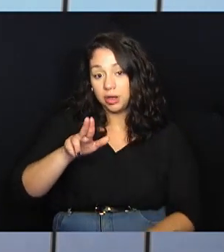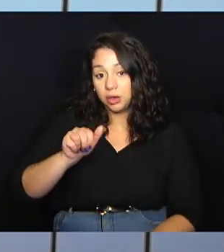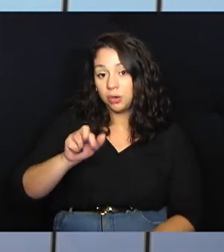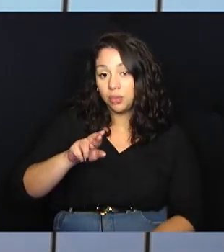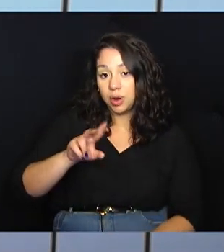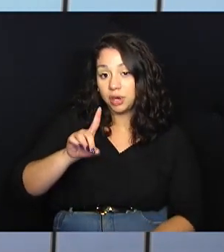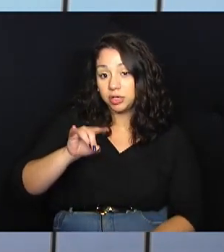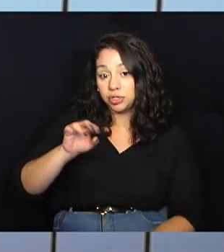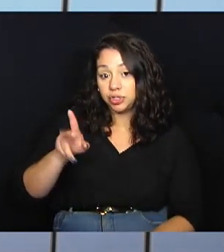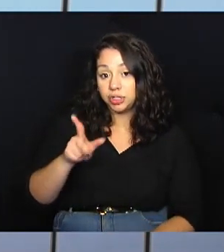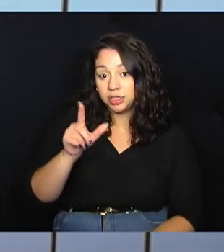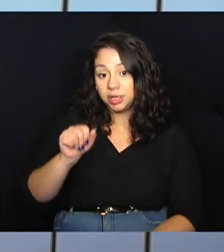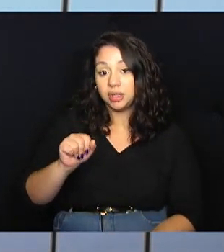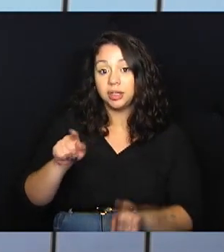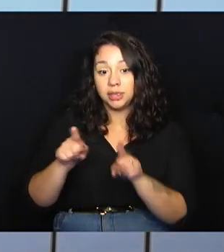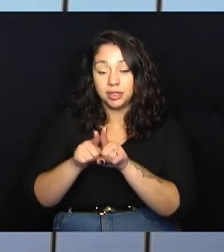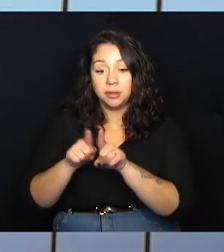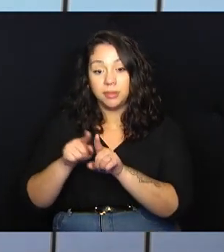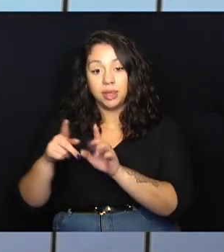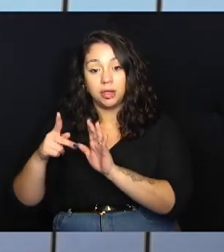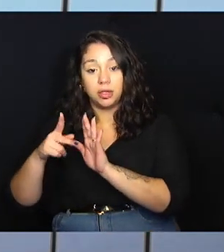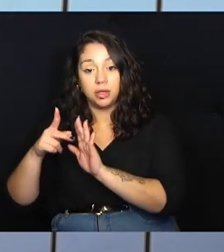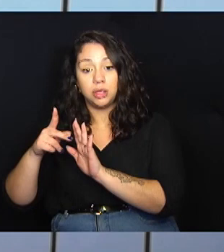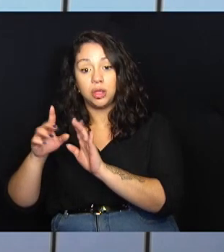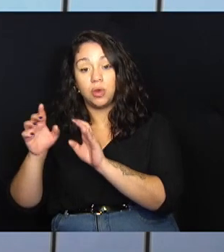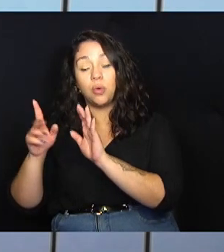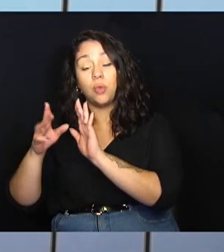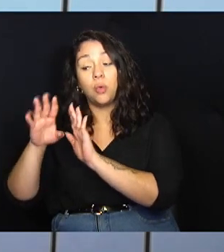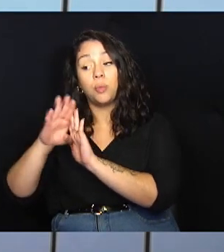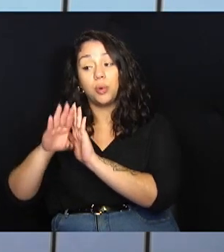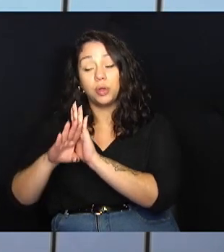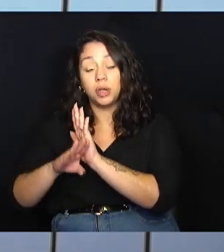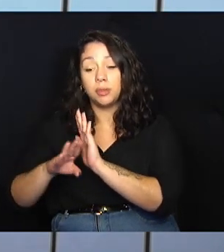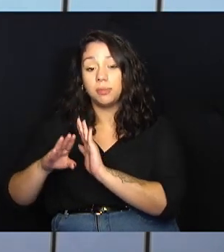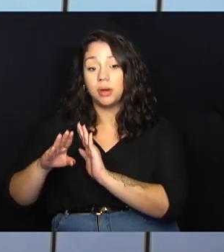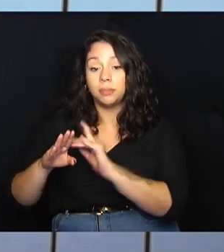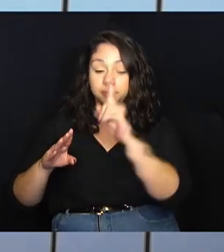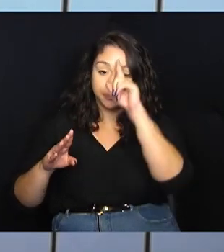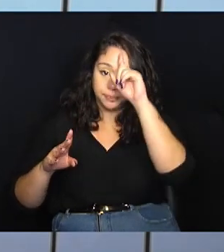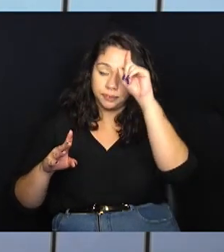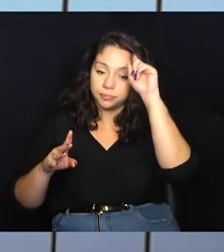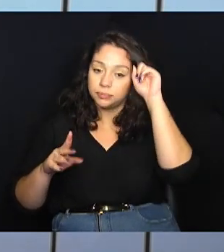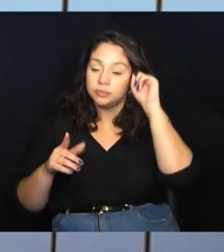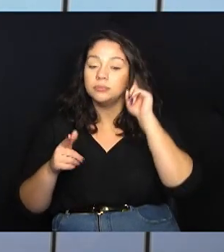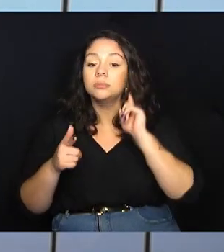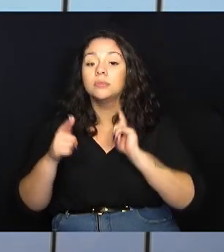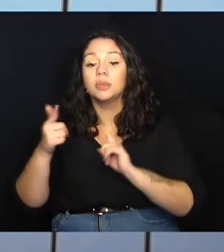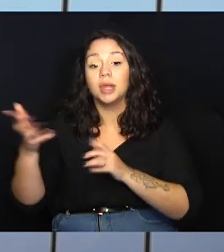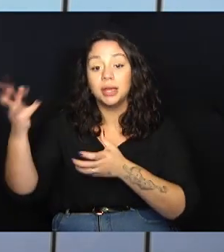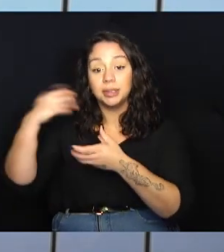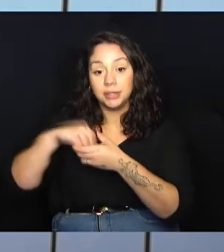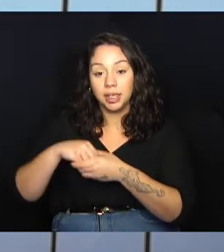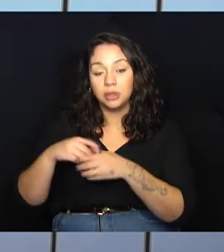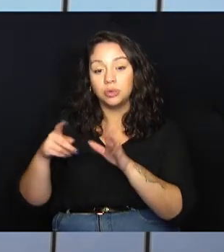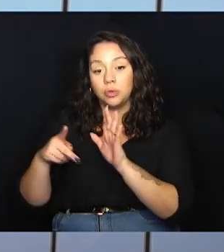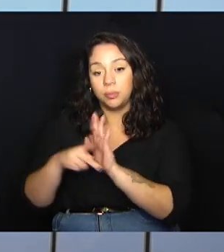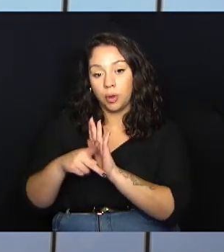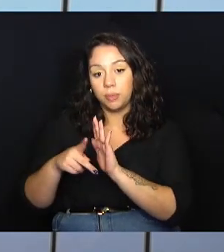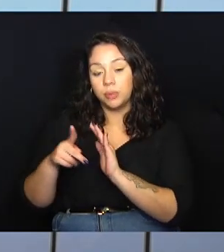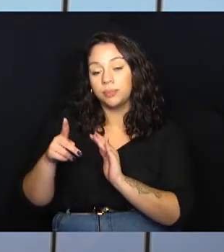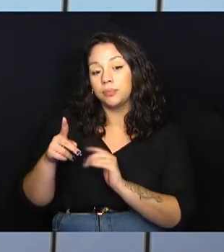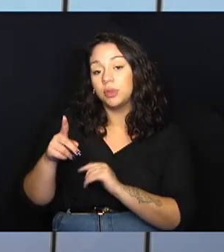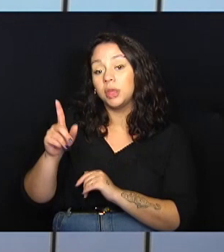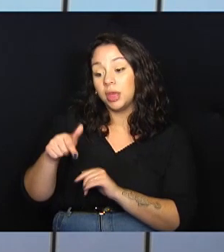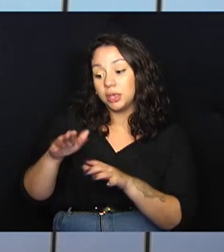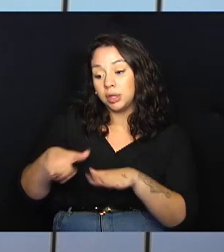né? O Trilhar, na verdade, é um programa dentro da Guardinha, que é para